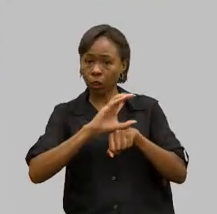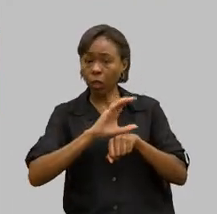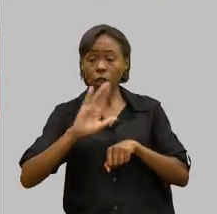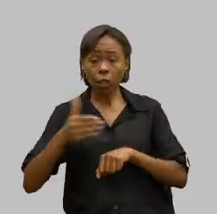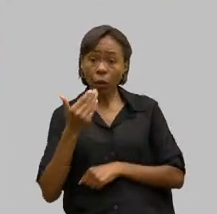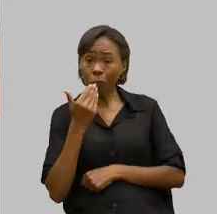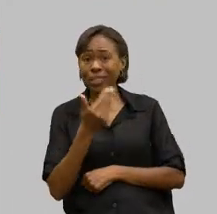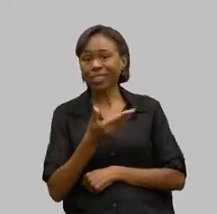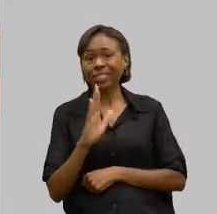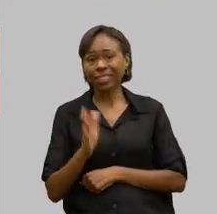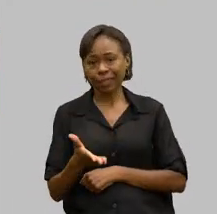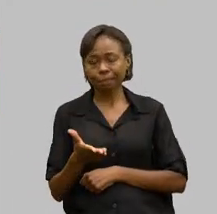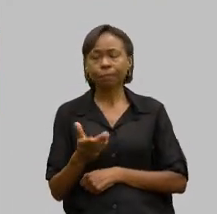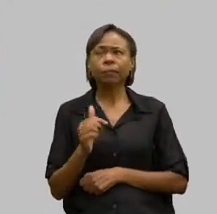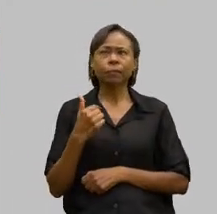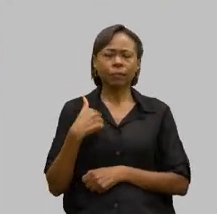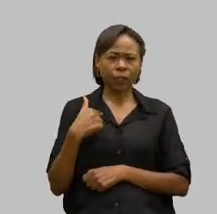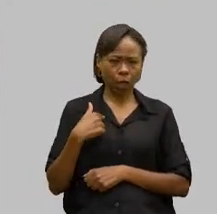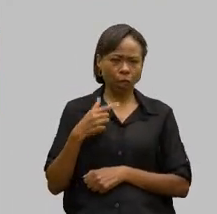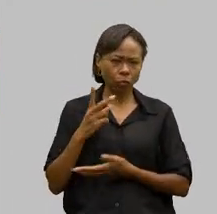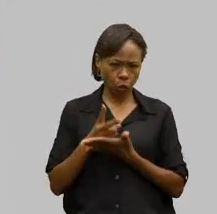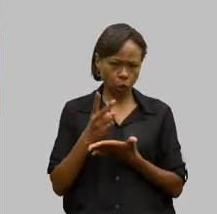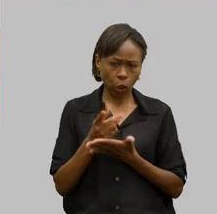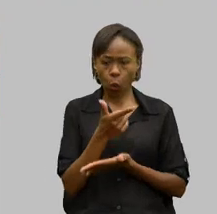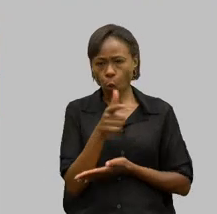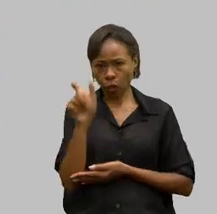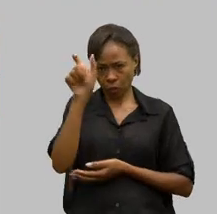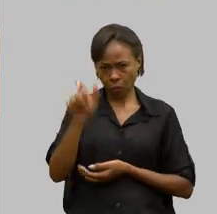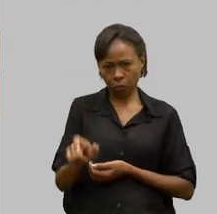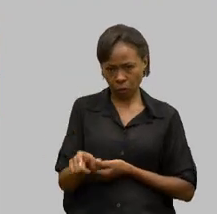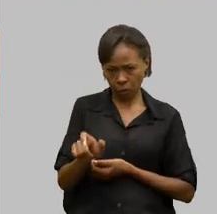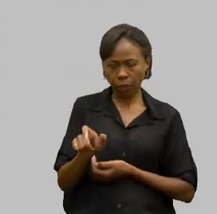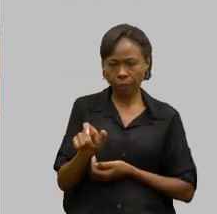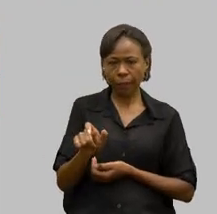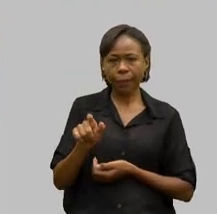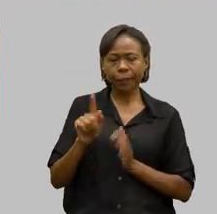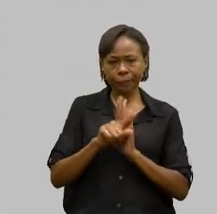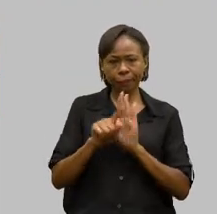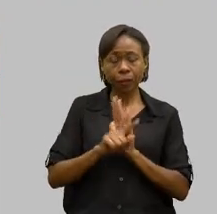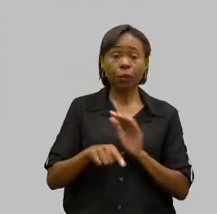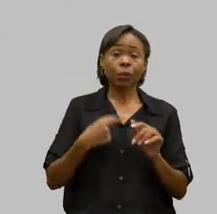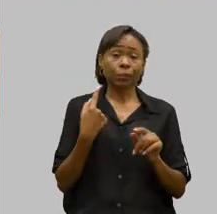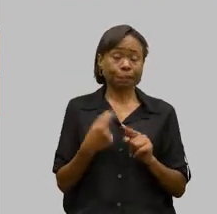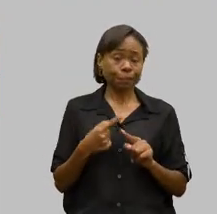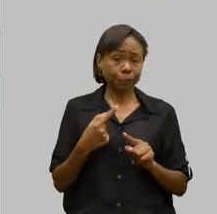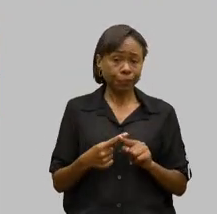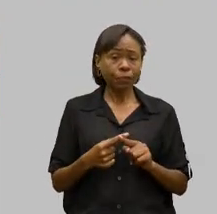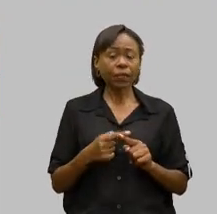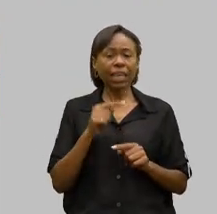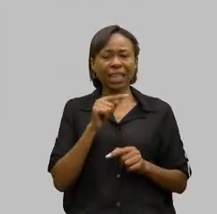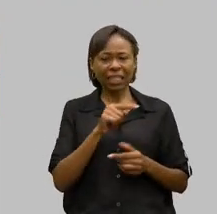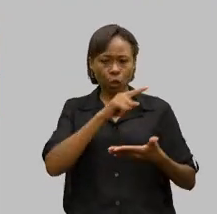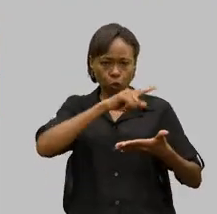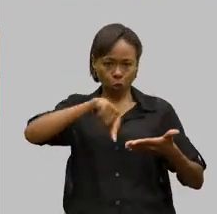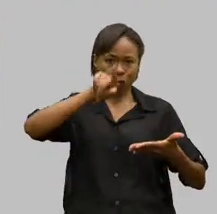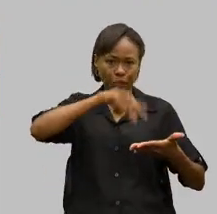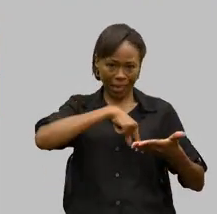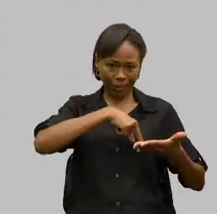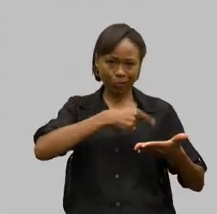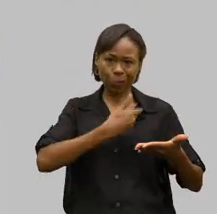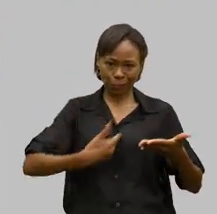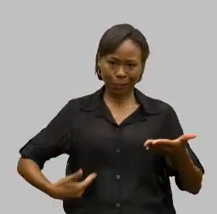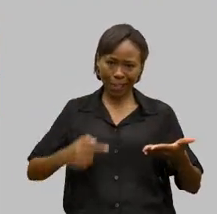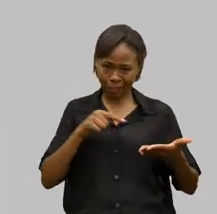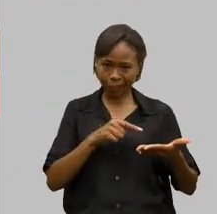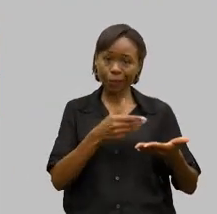Eu vou seguir com as próximas inscrições, porque essa questão do veto volta aqui para casa,